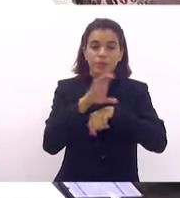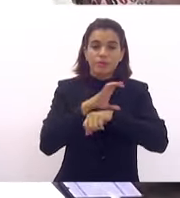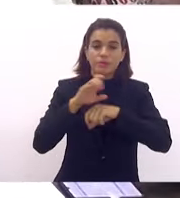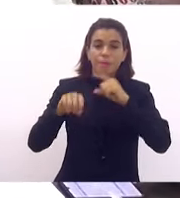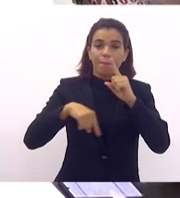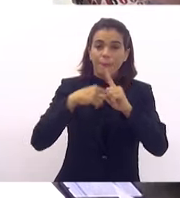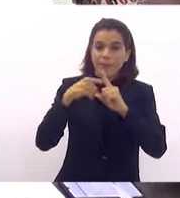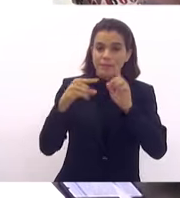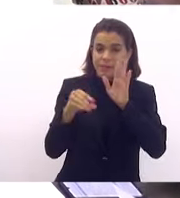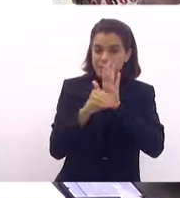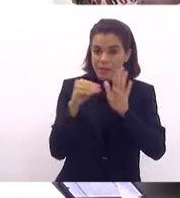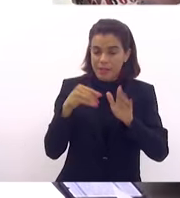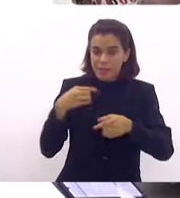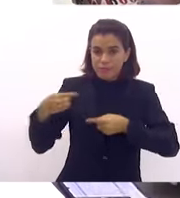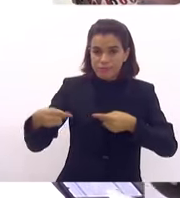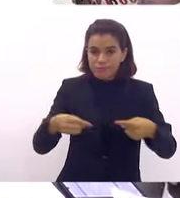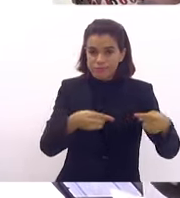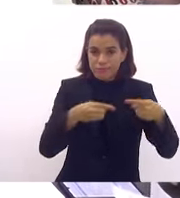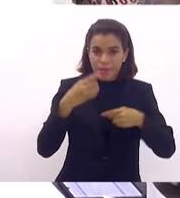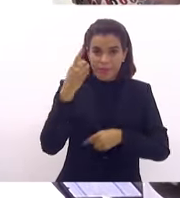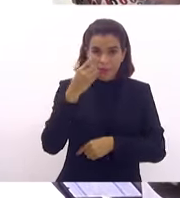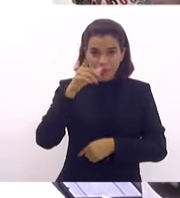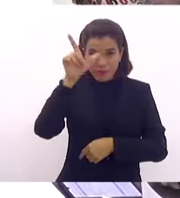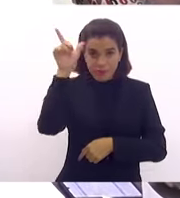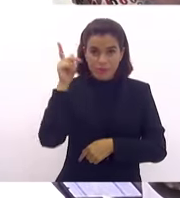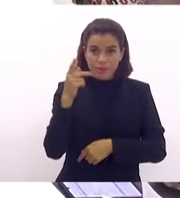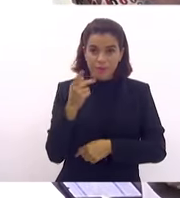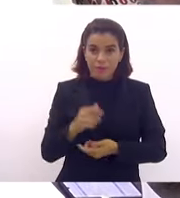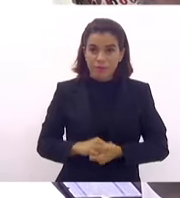emenda, presidente. Em discussão para discutir, deputado Luiz Paulo.